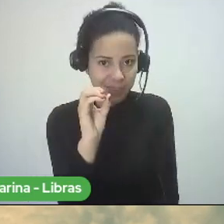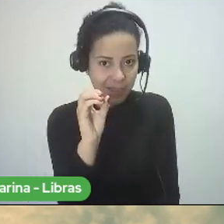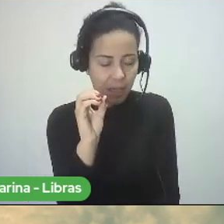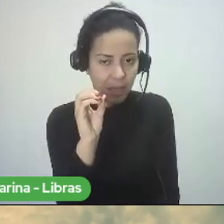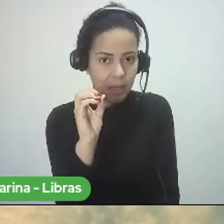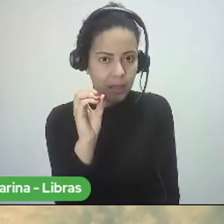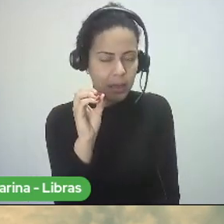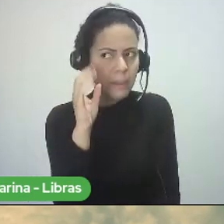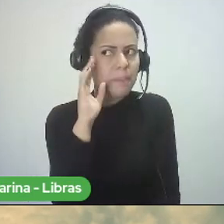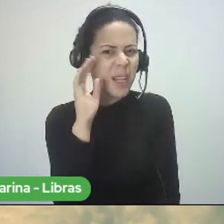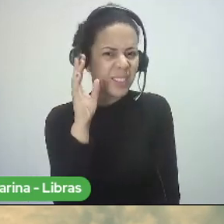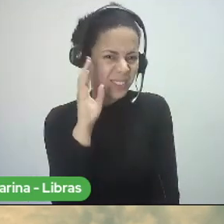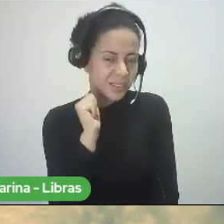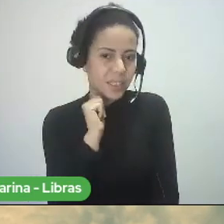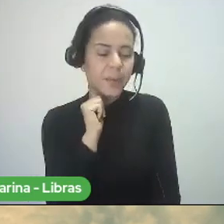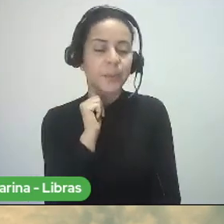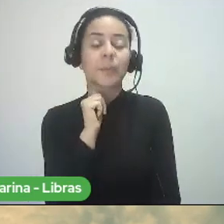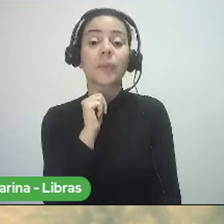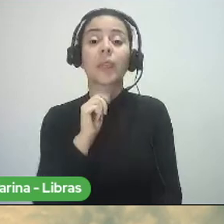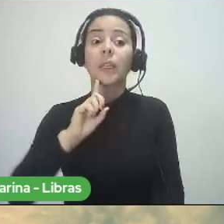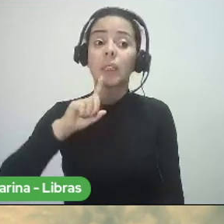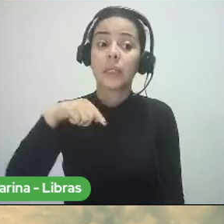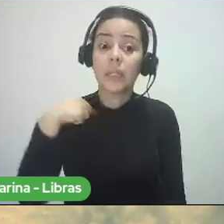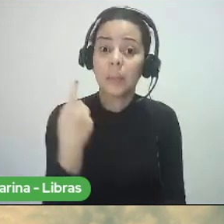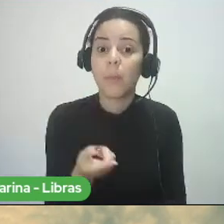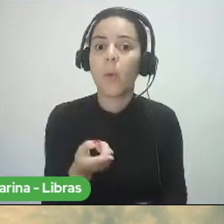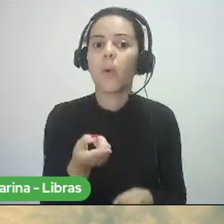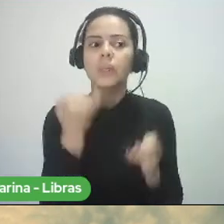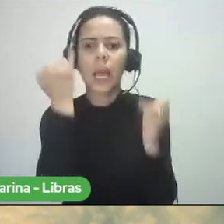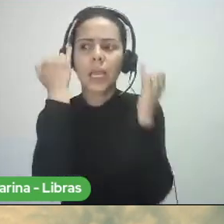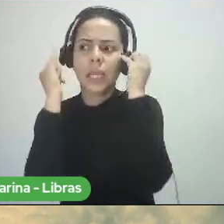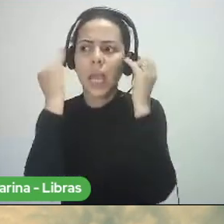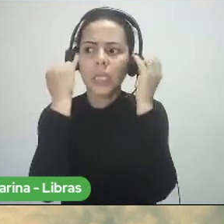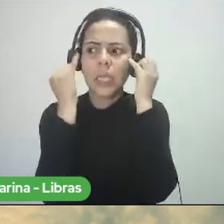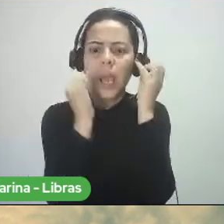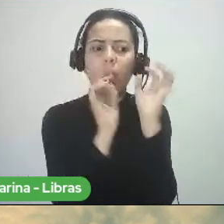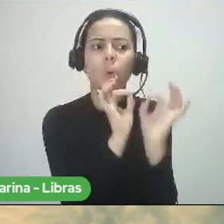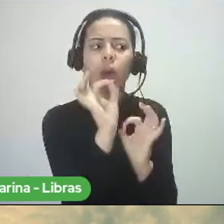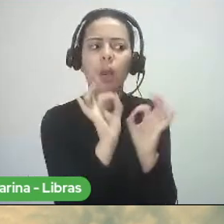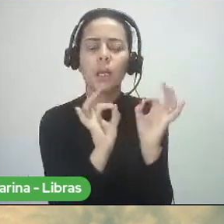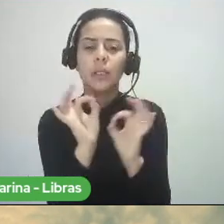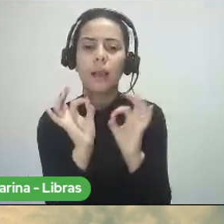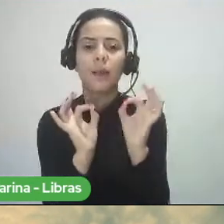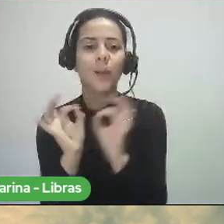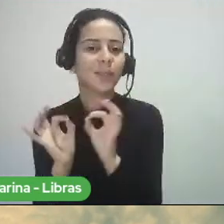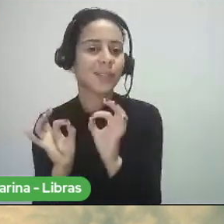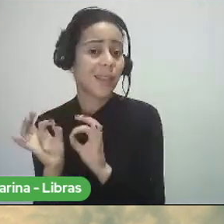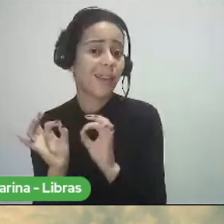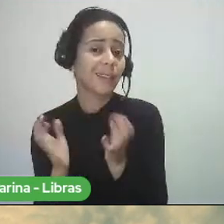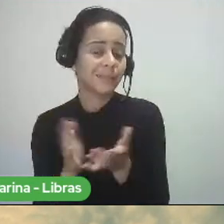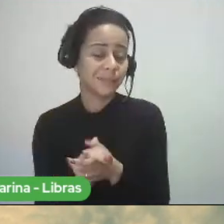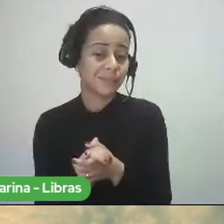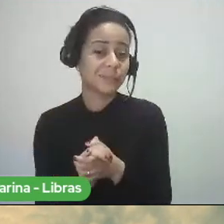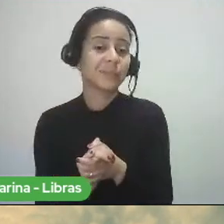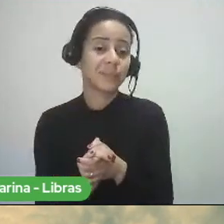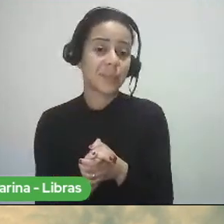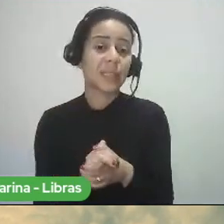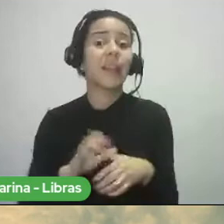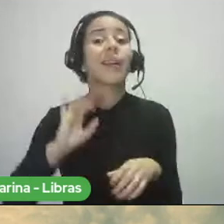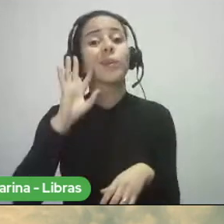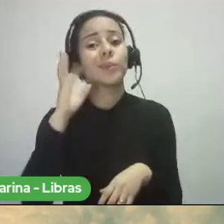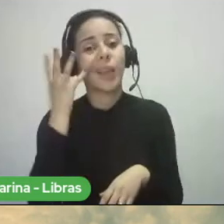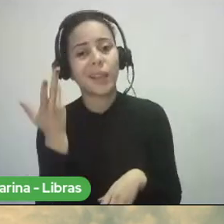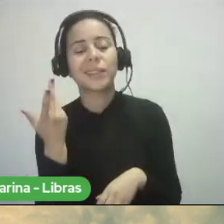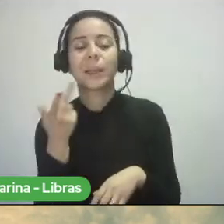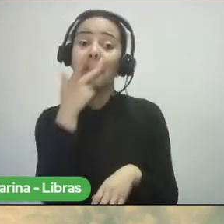pela revisão técnica, né? E muitas vezes a gente tem aí várias coisas que vão nos atrasando,